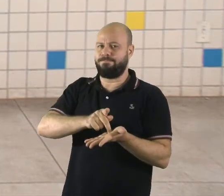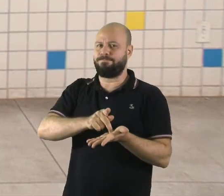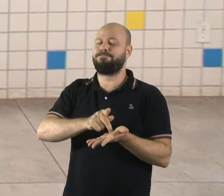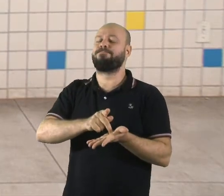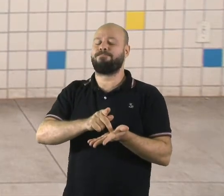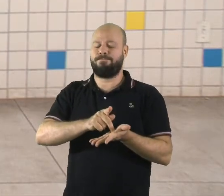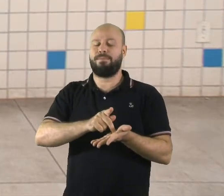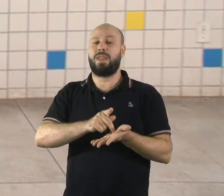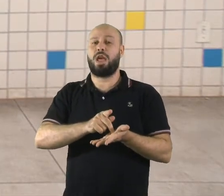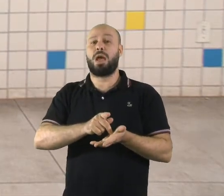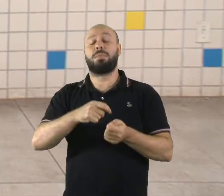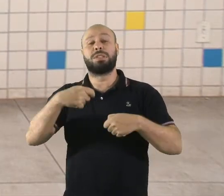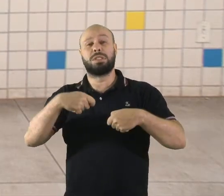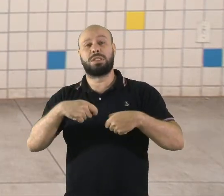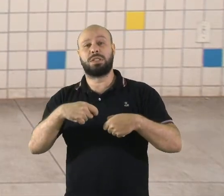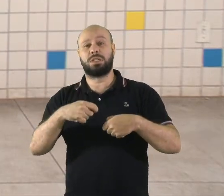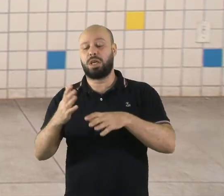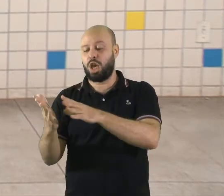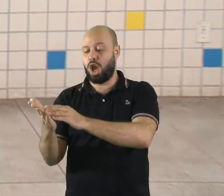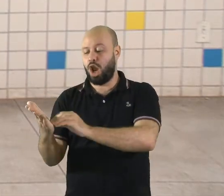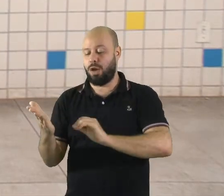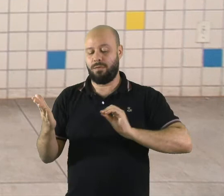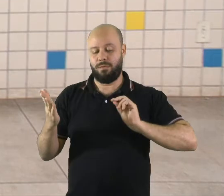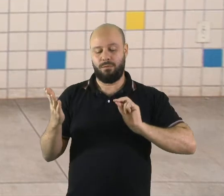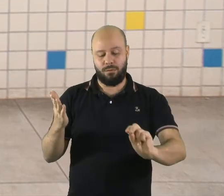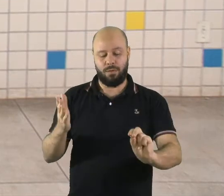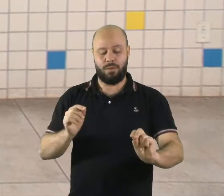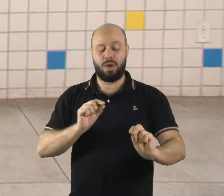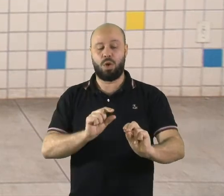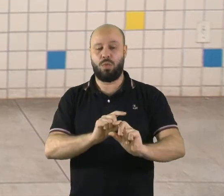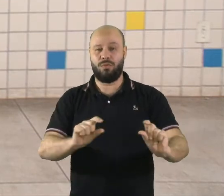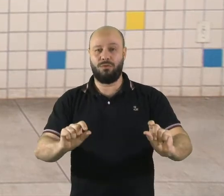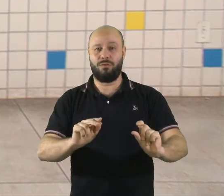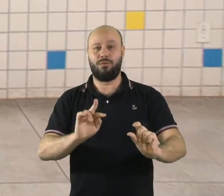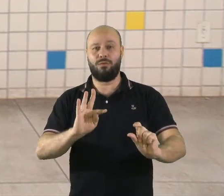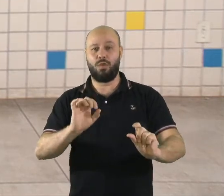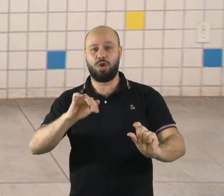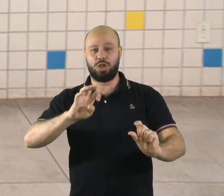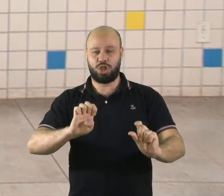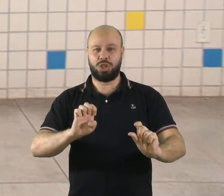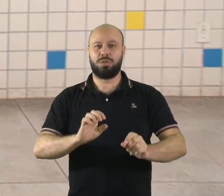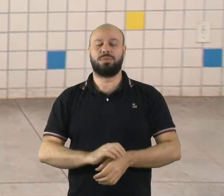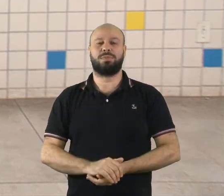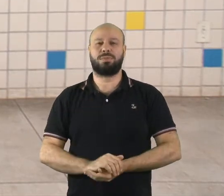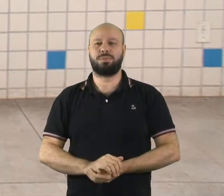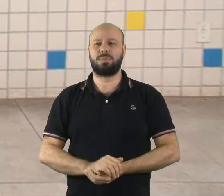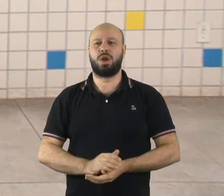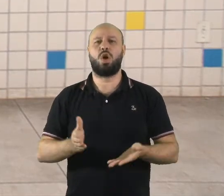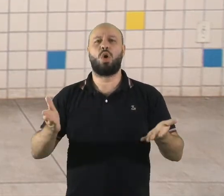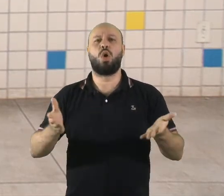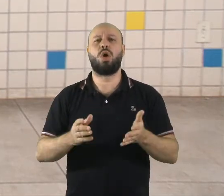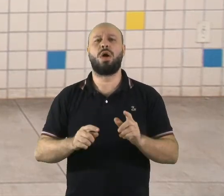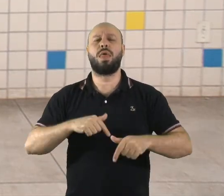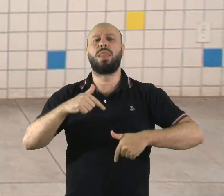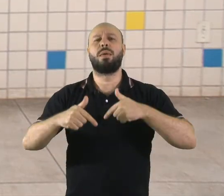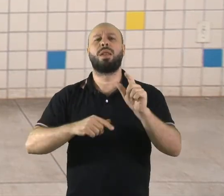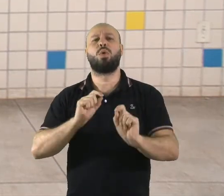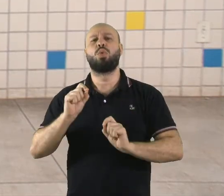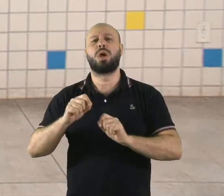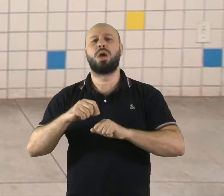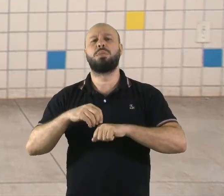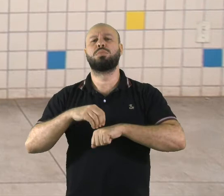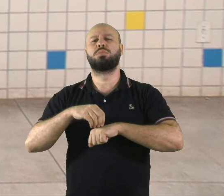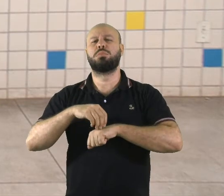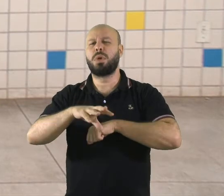colocar a fonte de onde você retirou, ok? Bem, hoje eu vou trabalhar aí algumas sugestões